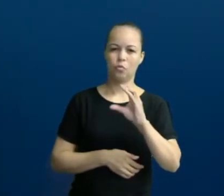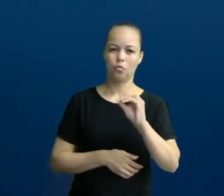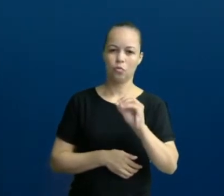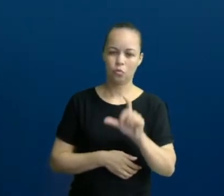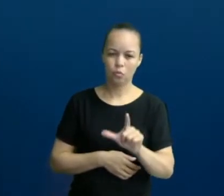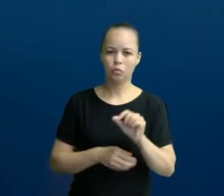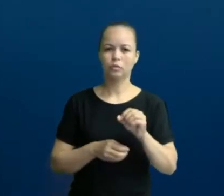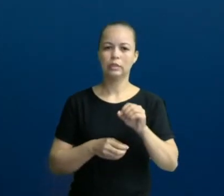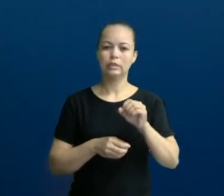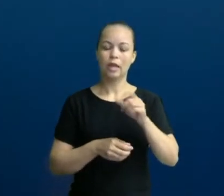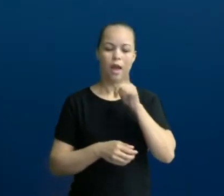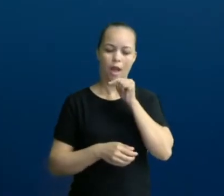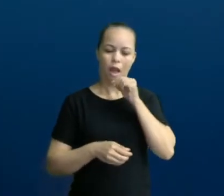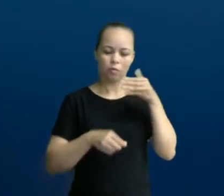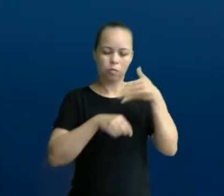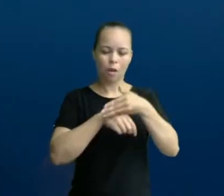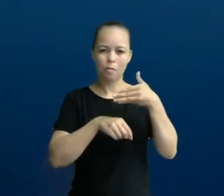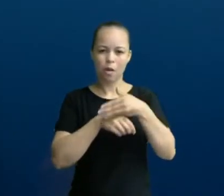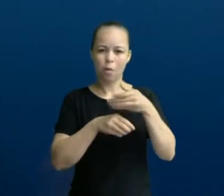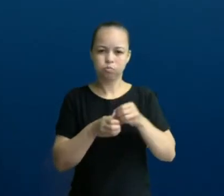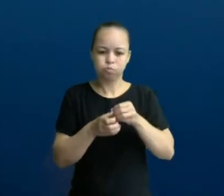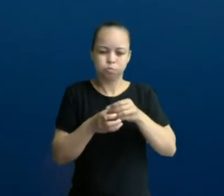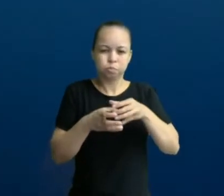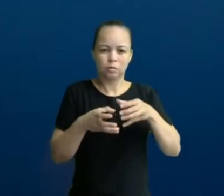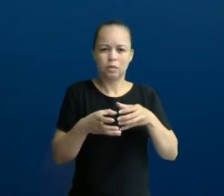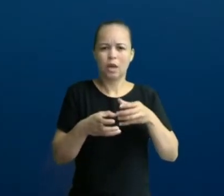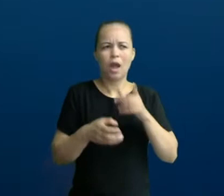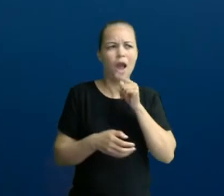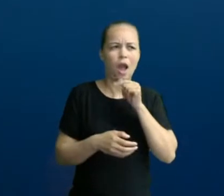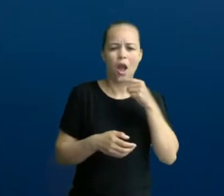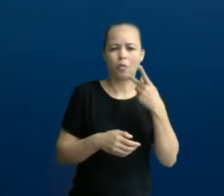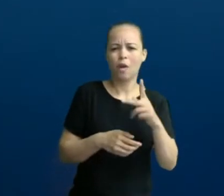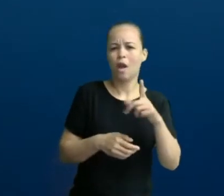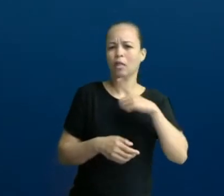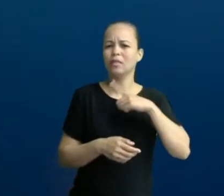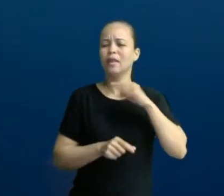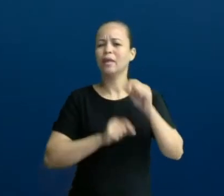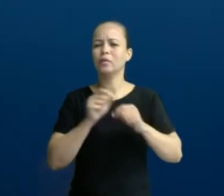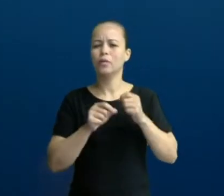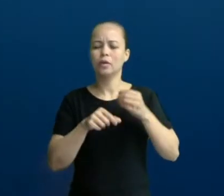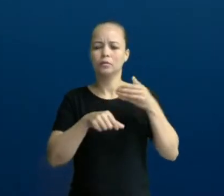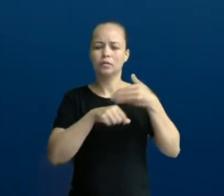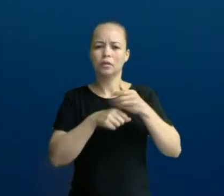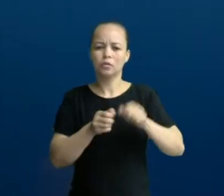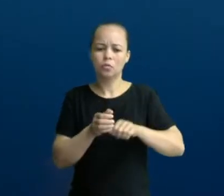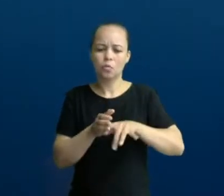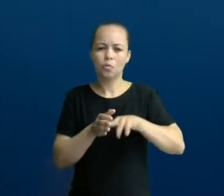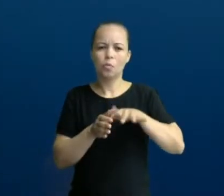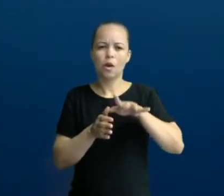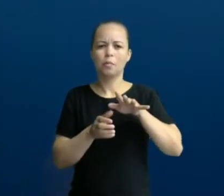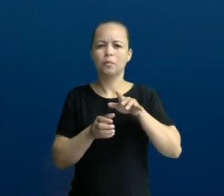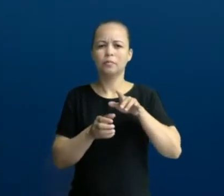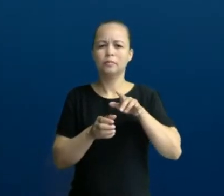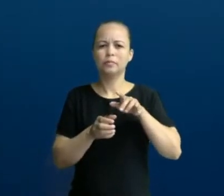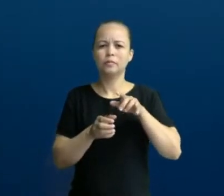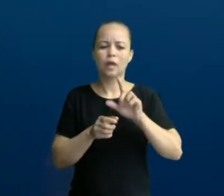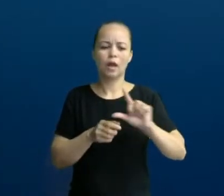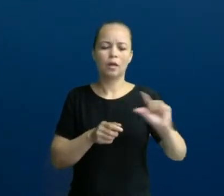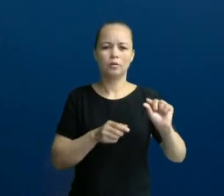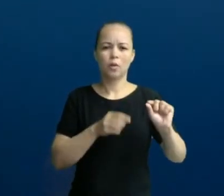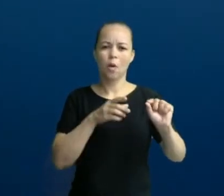entrar muita água aqui por um processo de osmose, por quê, gente? O que é que a água tem? A água sempre tende a entrar de um ambiente, sair de um